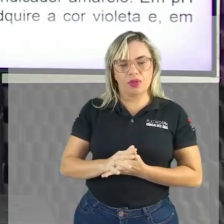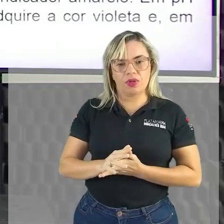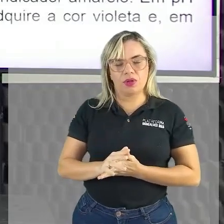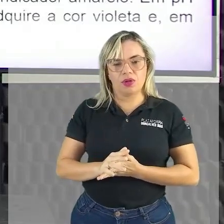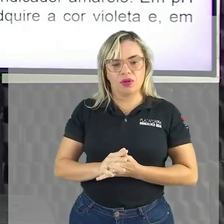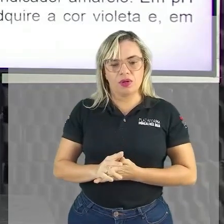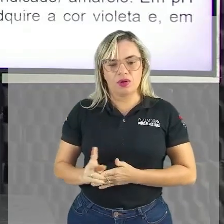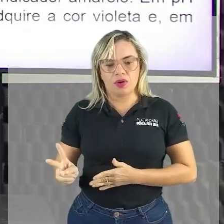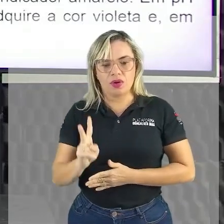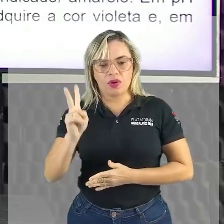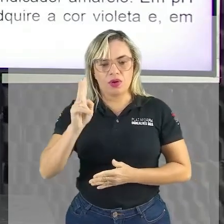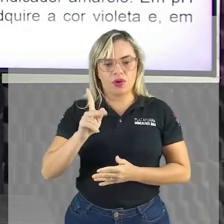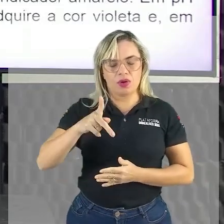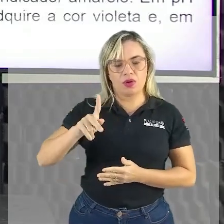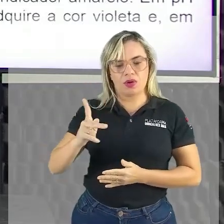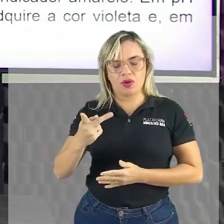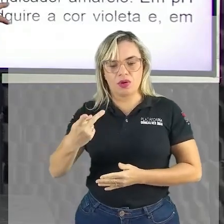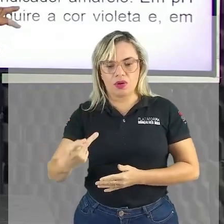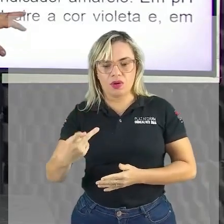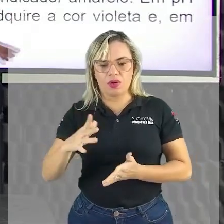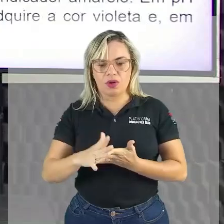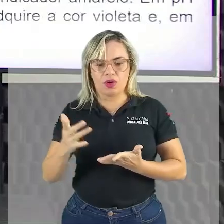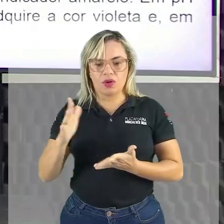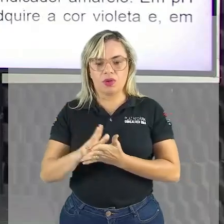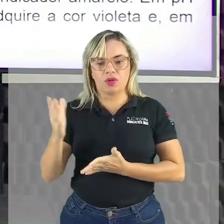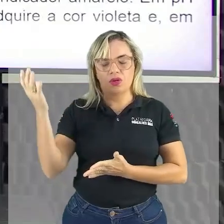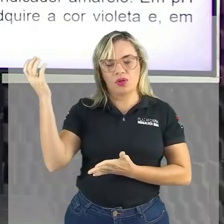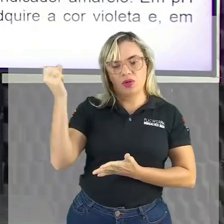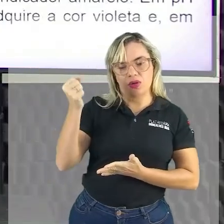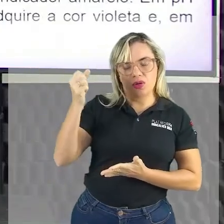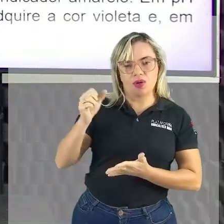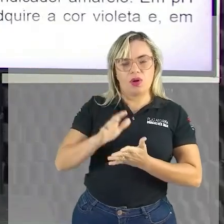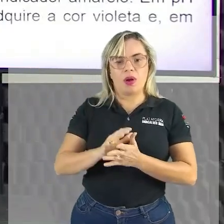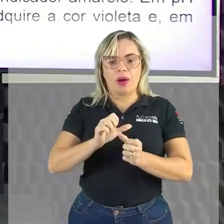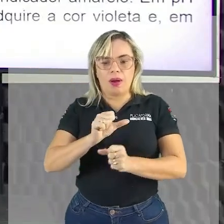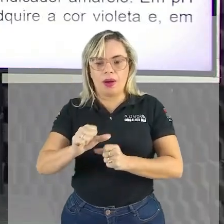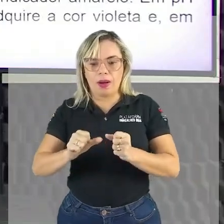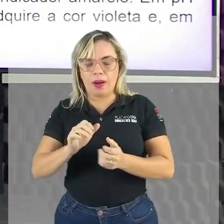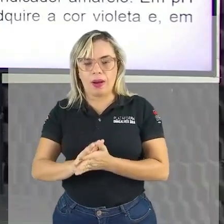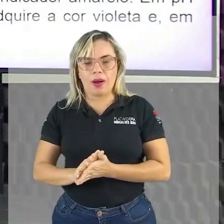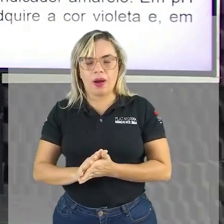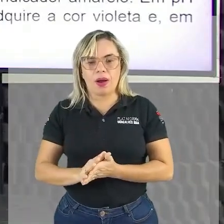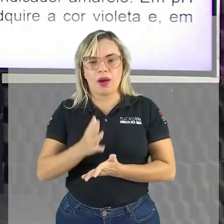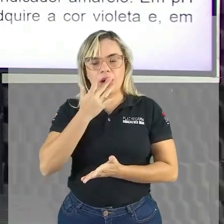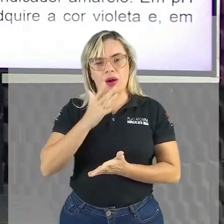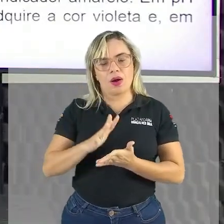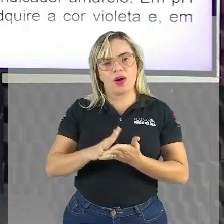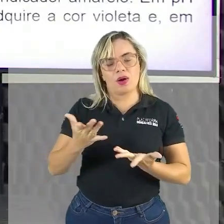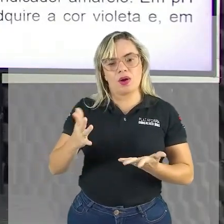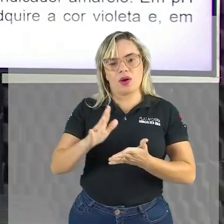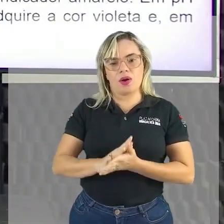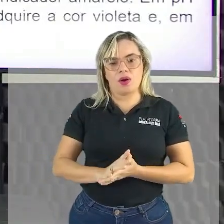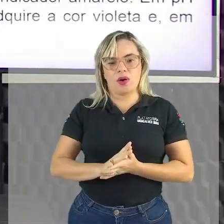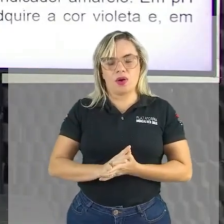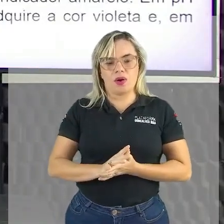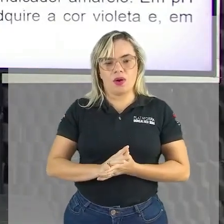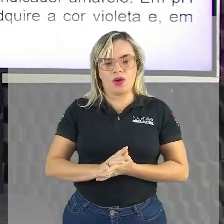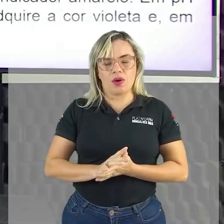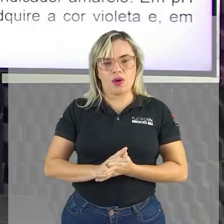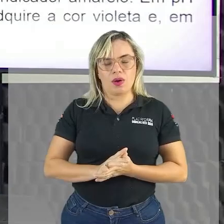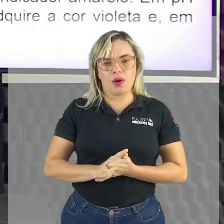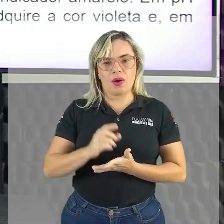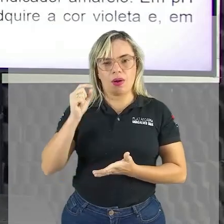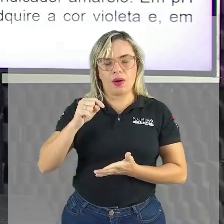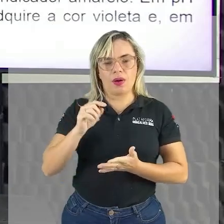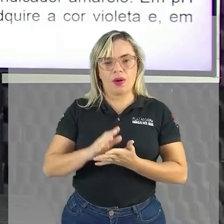pH torna o indicador amarelo. Então, se eu começar a diminuir o pH, ou seja, se eu